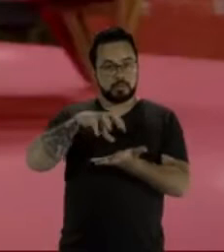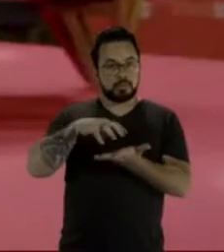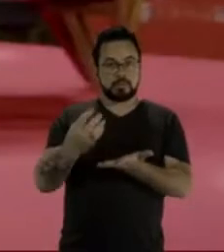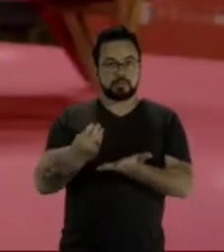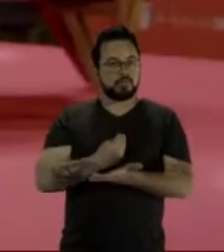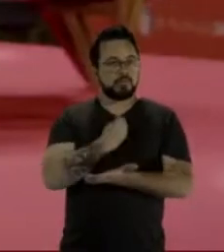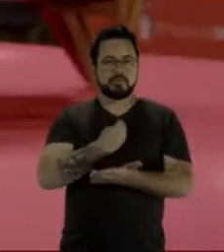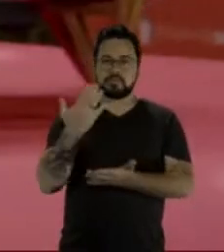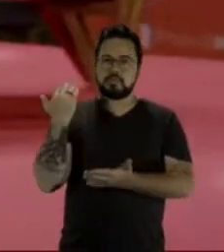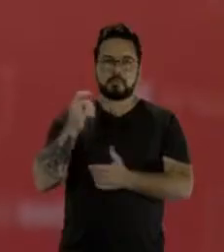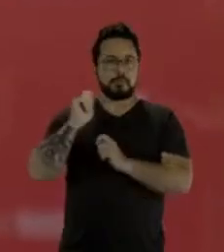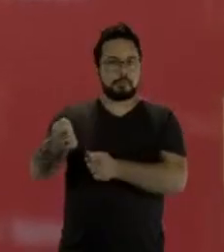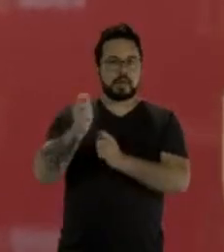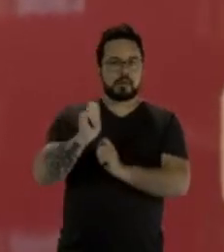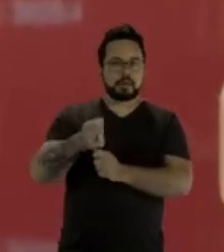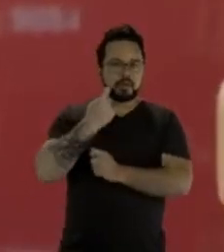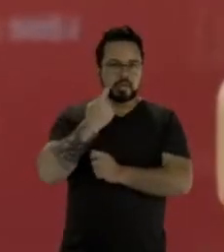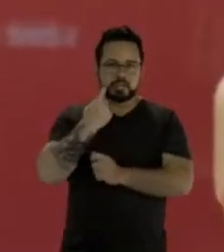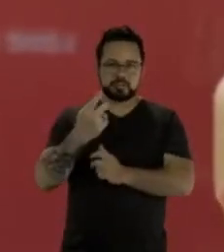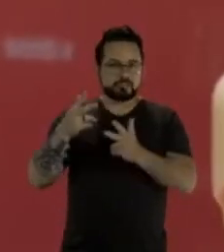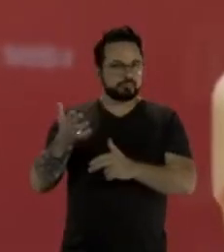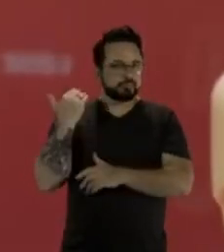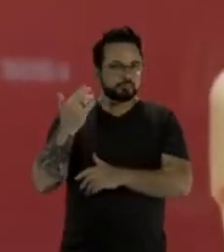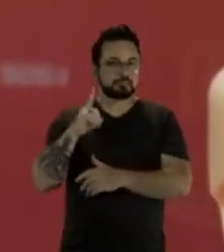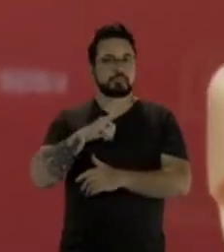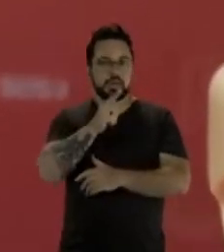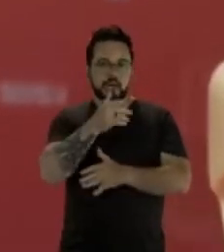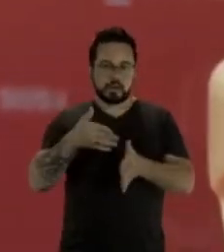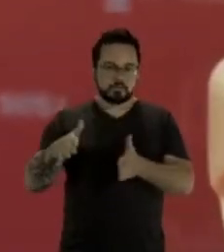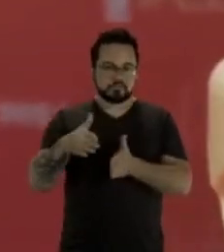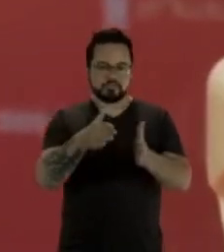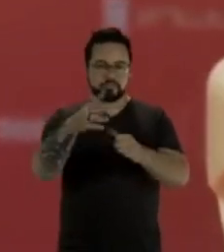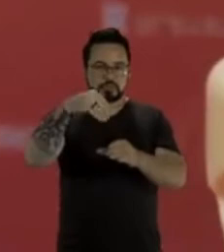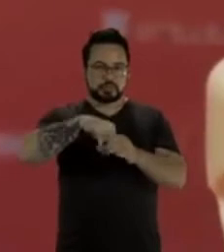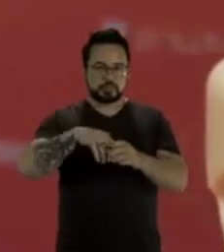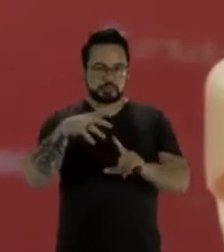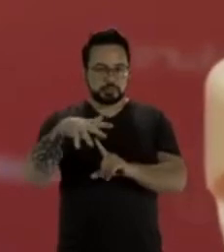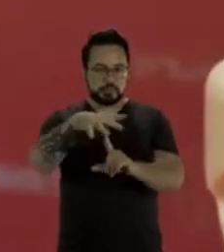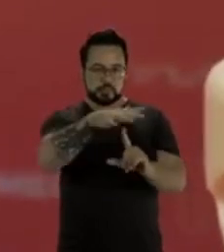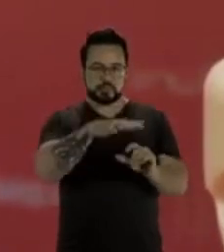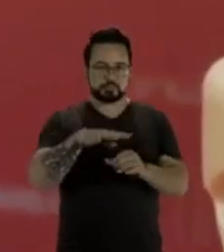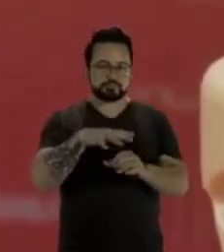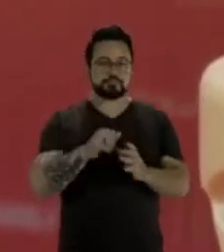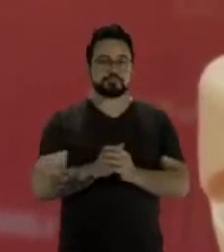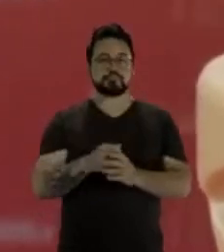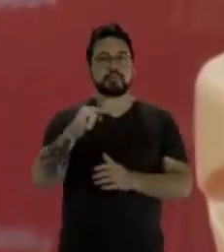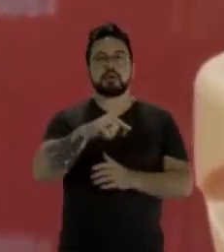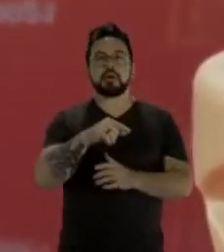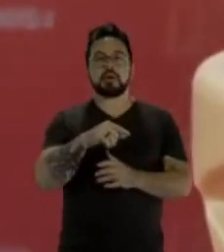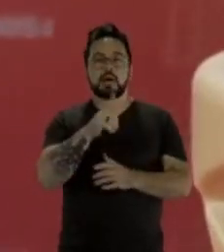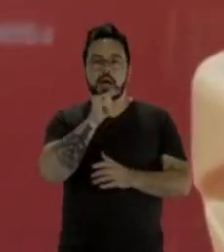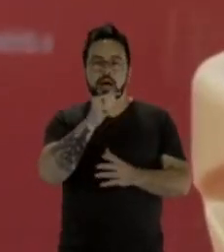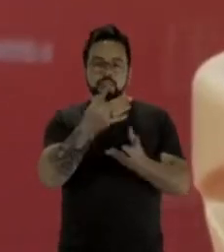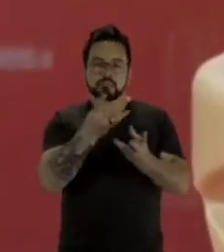da pesca como antes. Exato. Né? Porque a gente tem um rio que passa dentro da nossa aldeia, mas esse rio secou